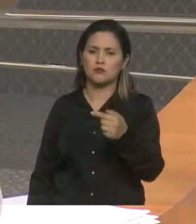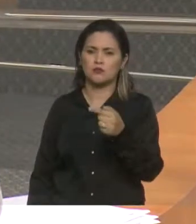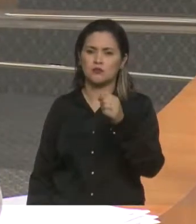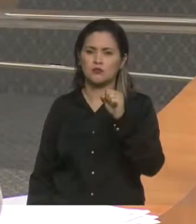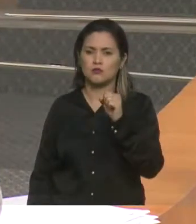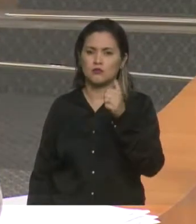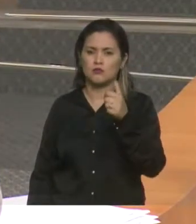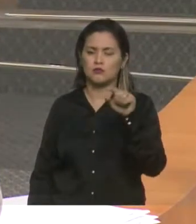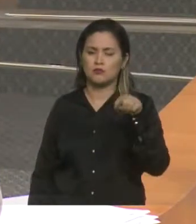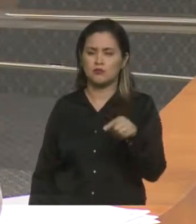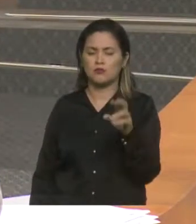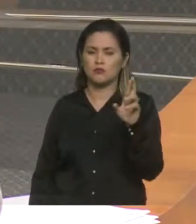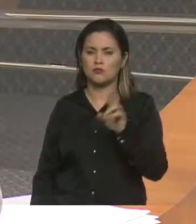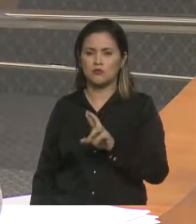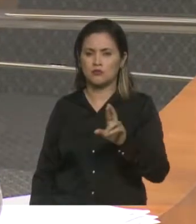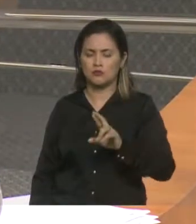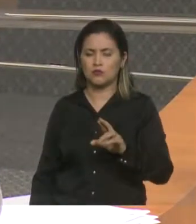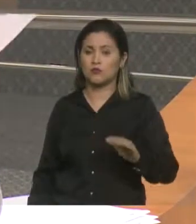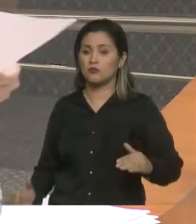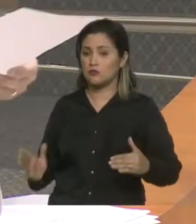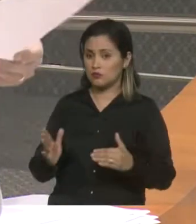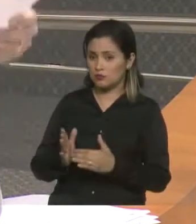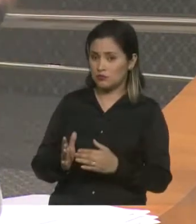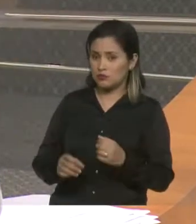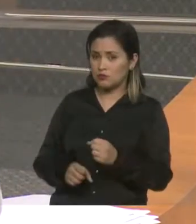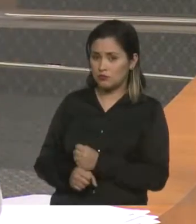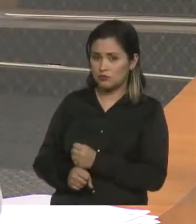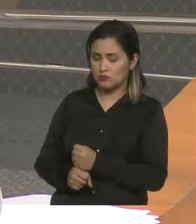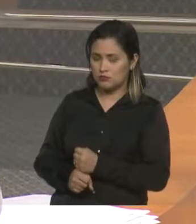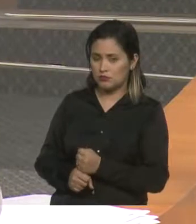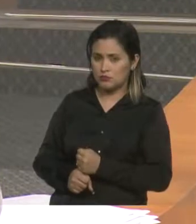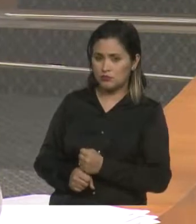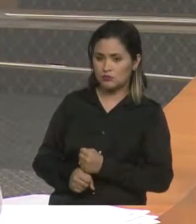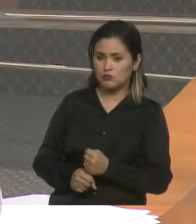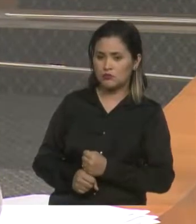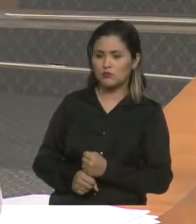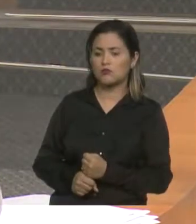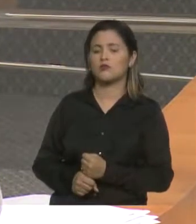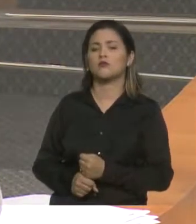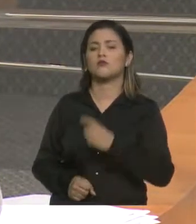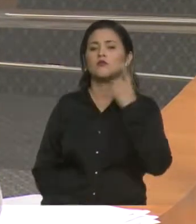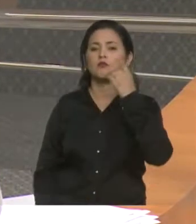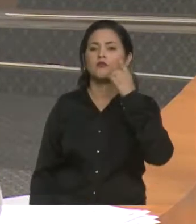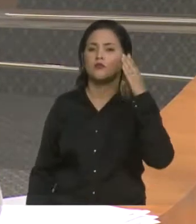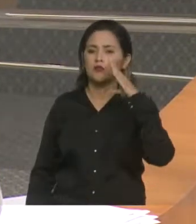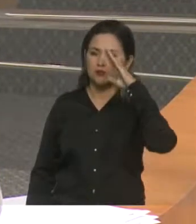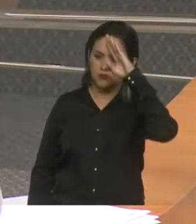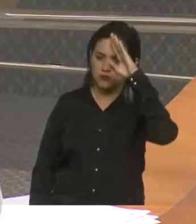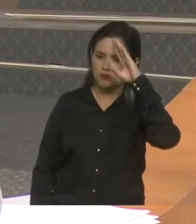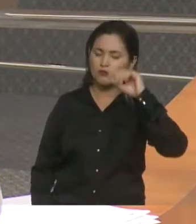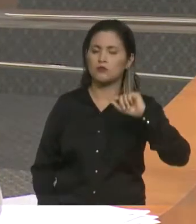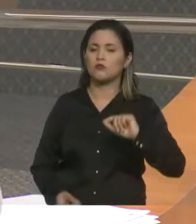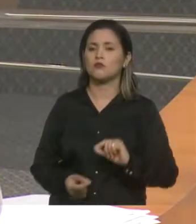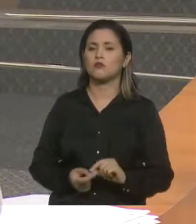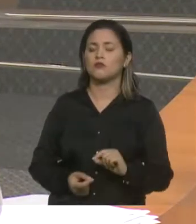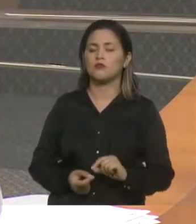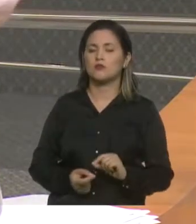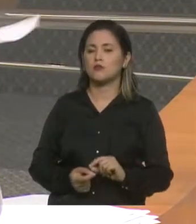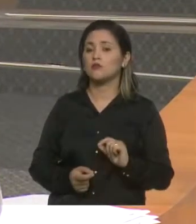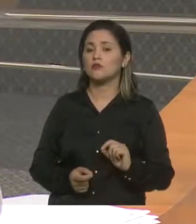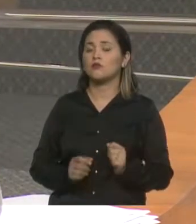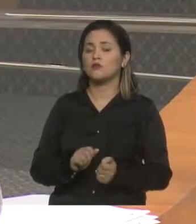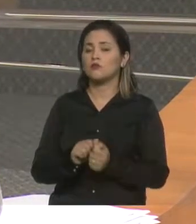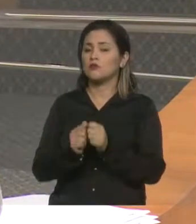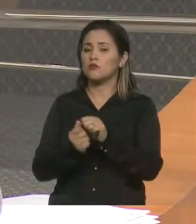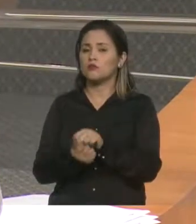R$ 6.721.858. E aí, no final do ano, já no final do mandato, na legislatura passada, o deputado Eduardo Braide fez aqui um ajuste da